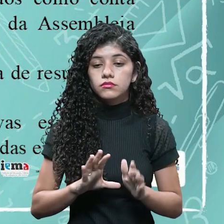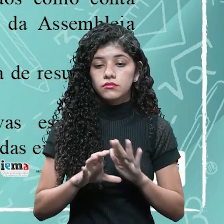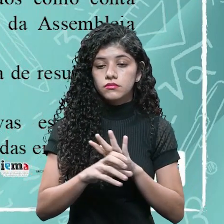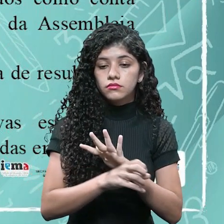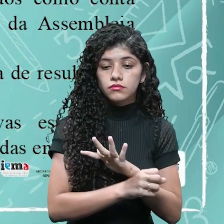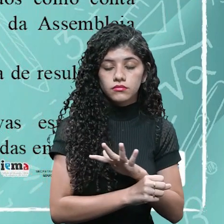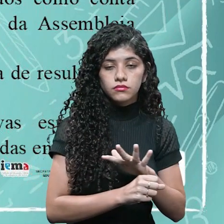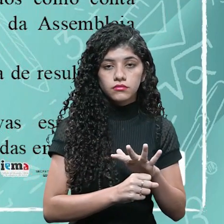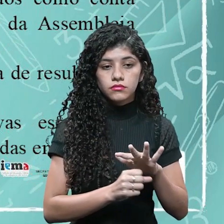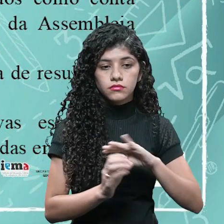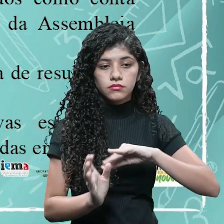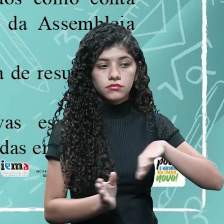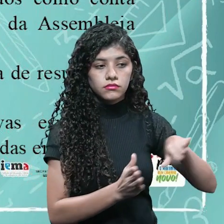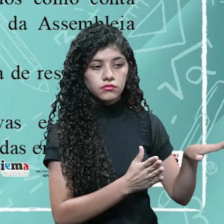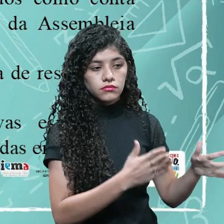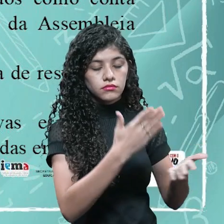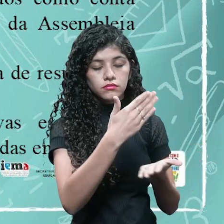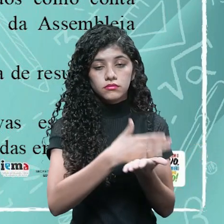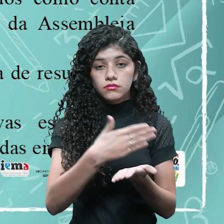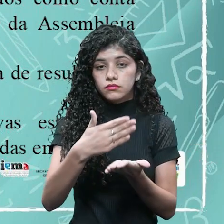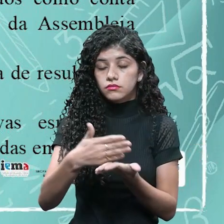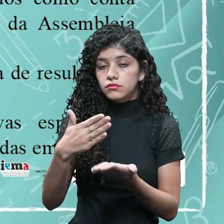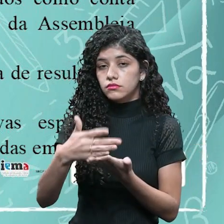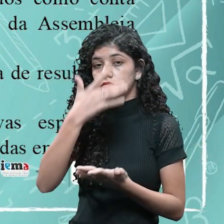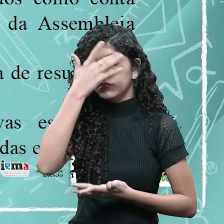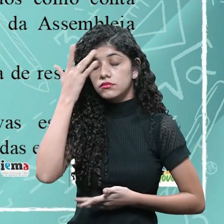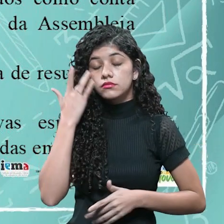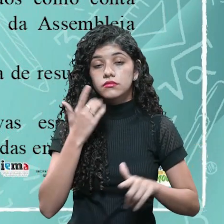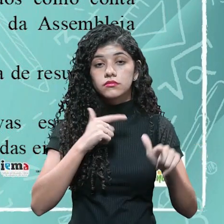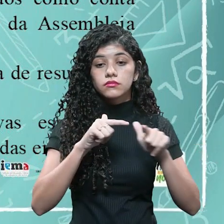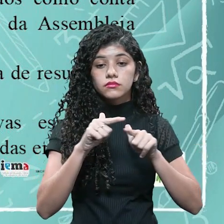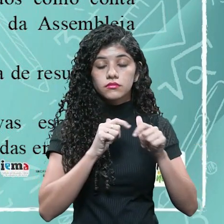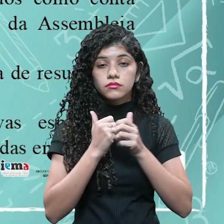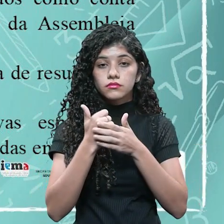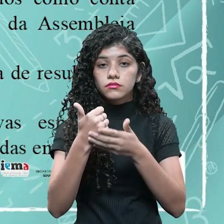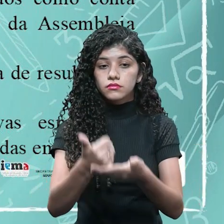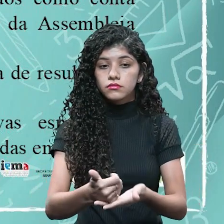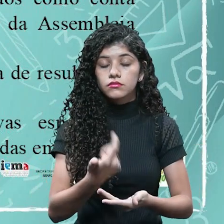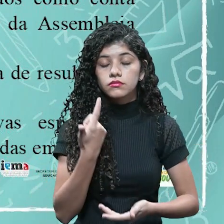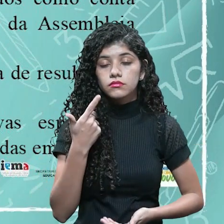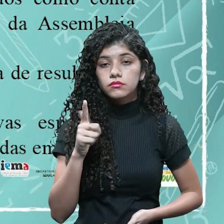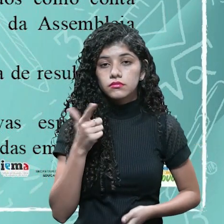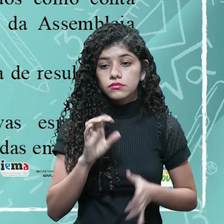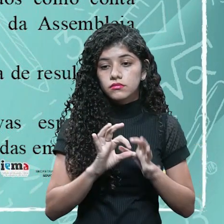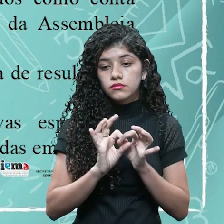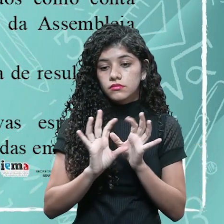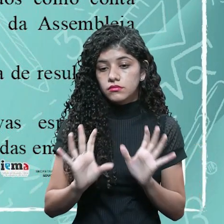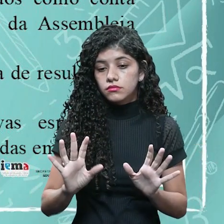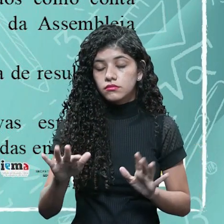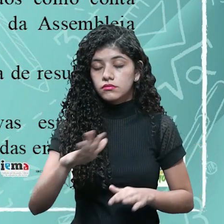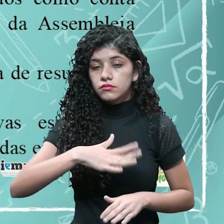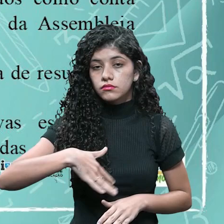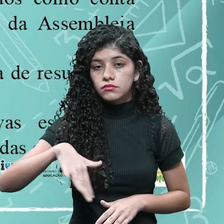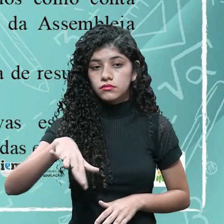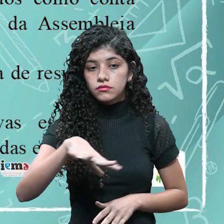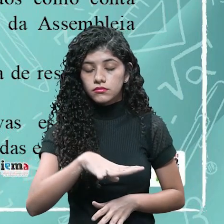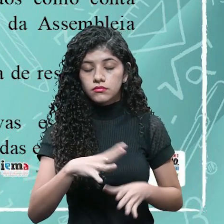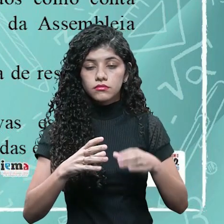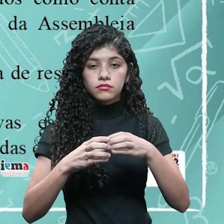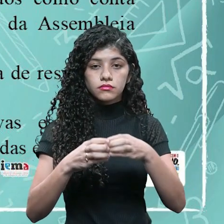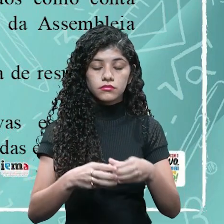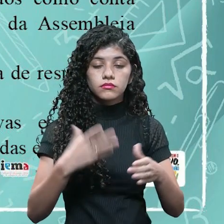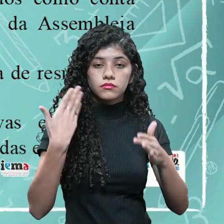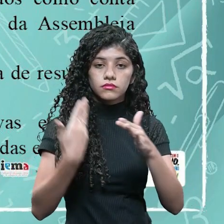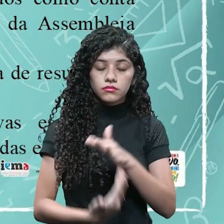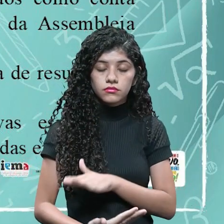vai haver um rateio desse valor para que seja dividido entre os cooperados. Beleza? Não havendo deliberação em Assembleia Geral